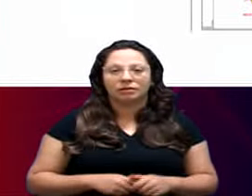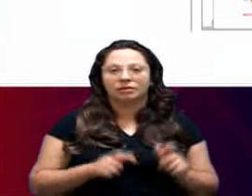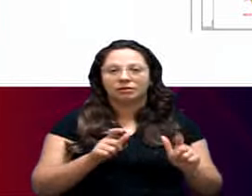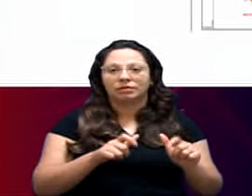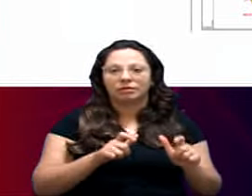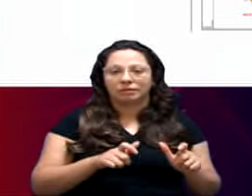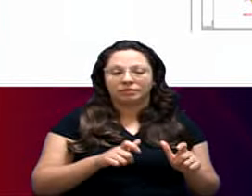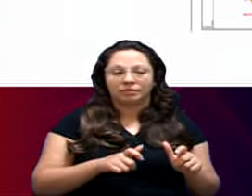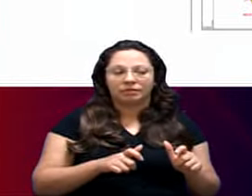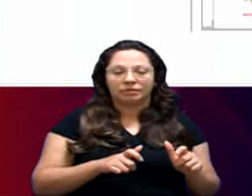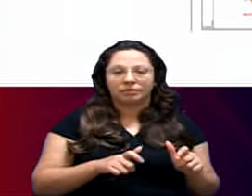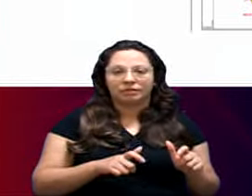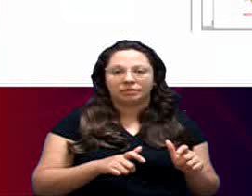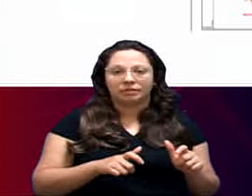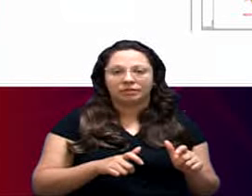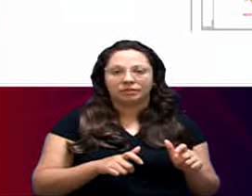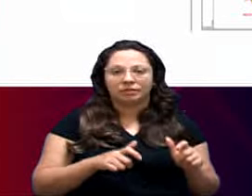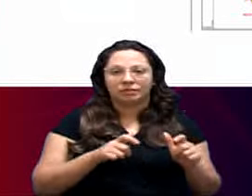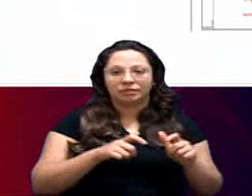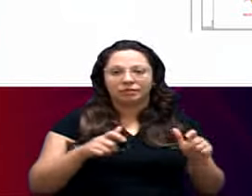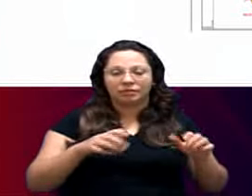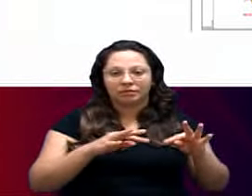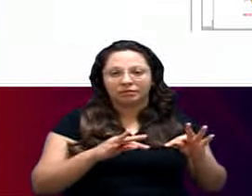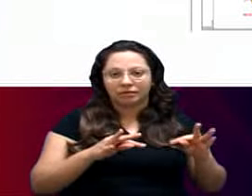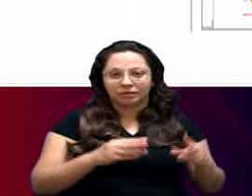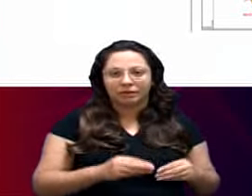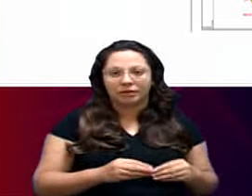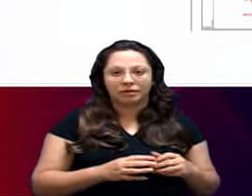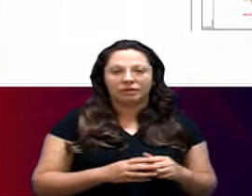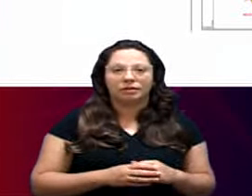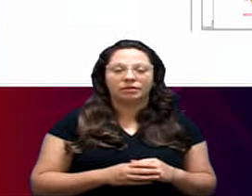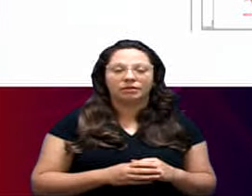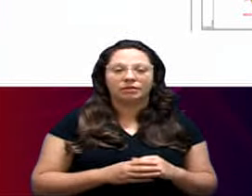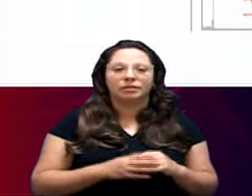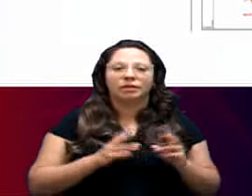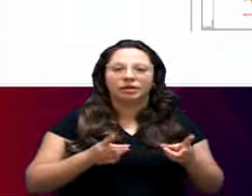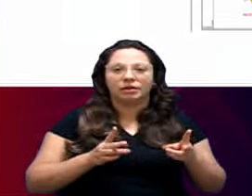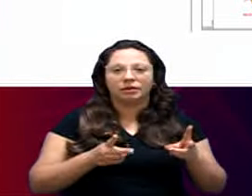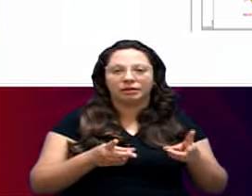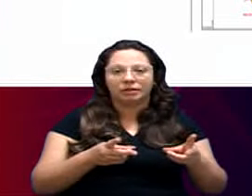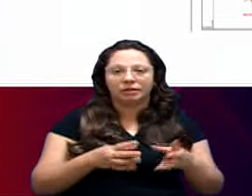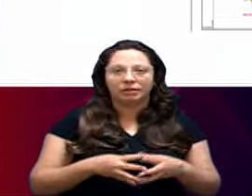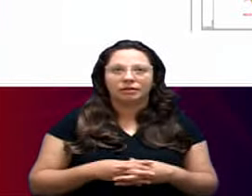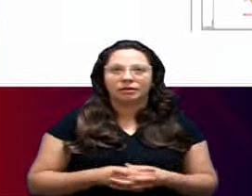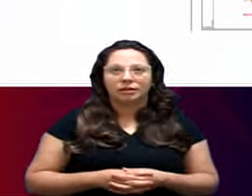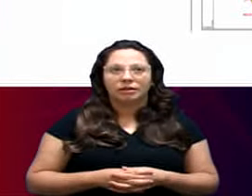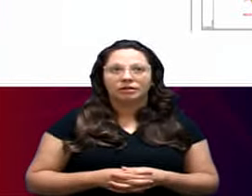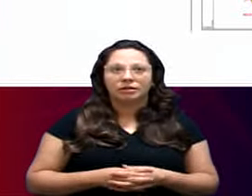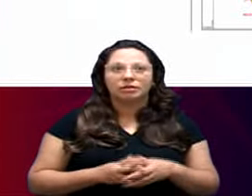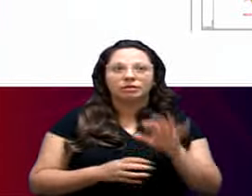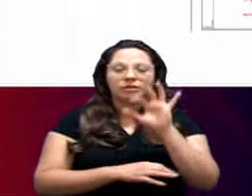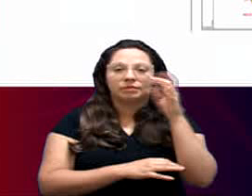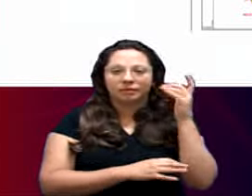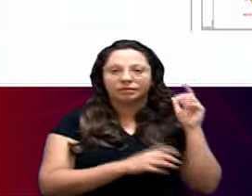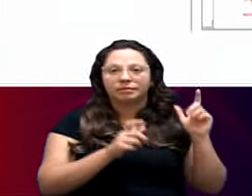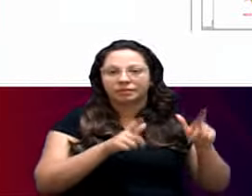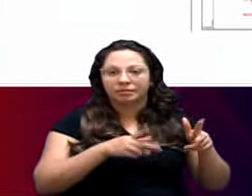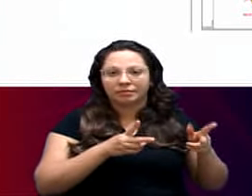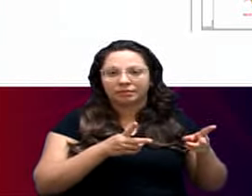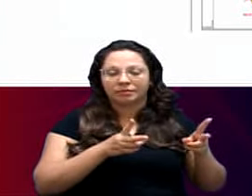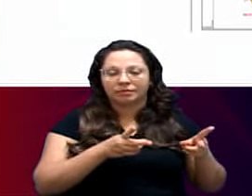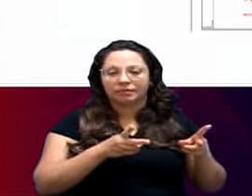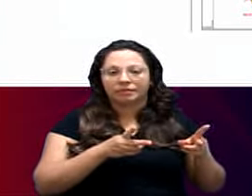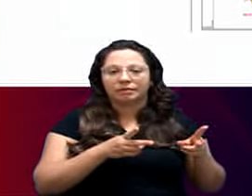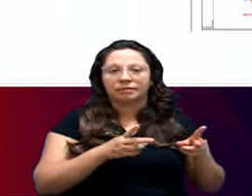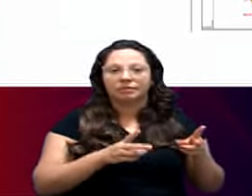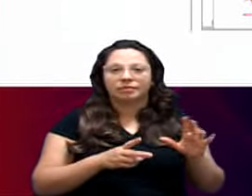eh e a macrozona de conservação eh ambiental que passaram